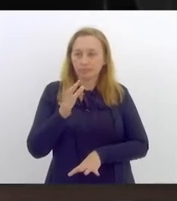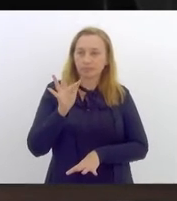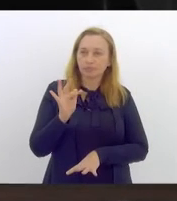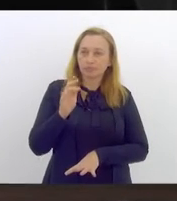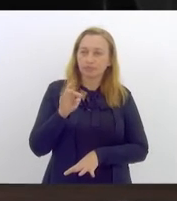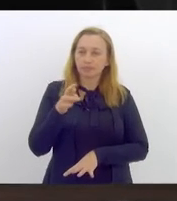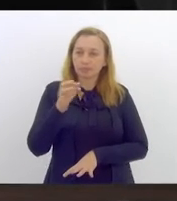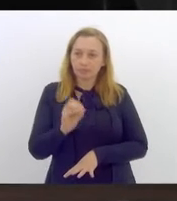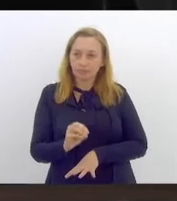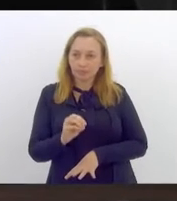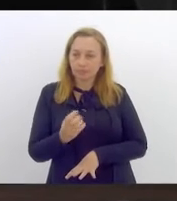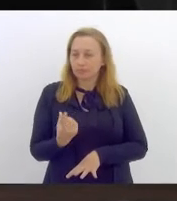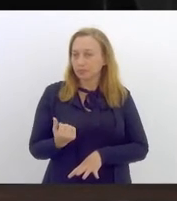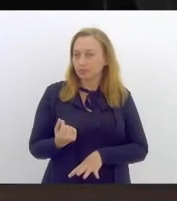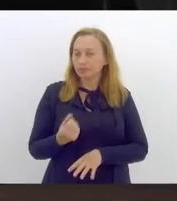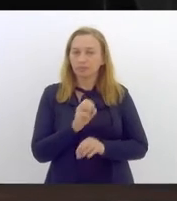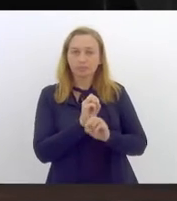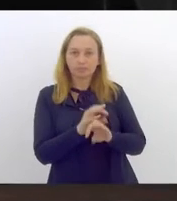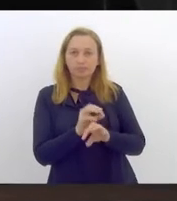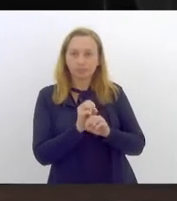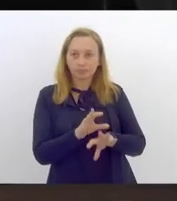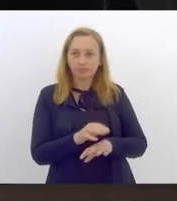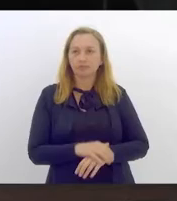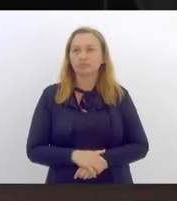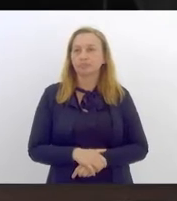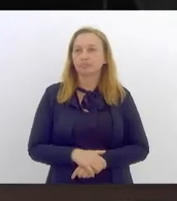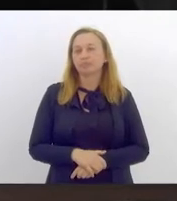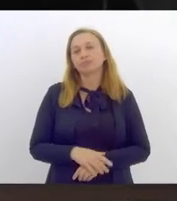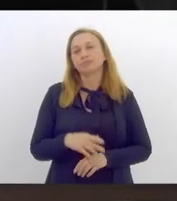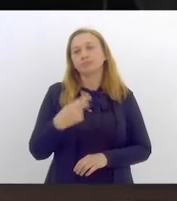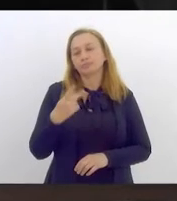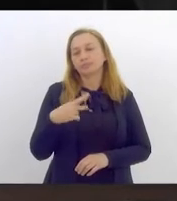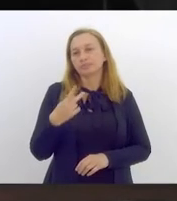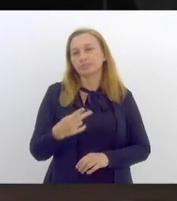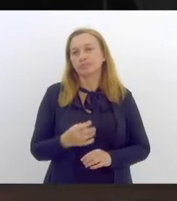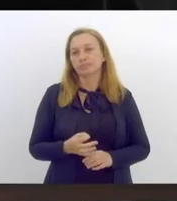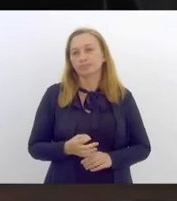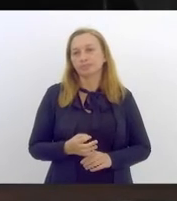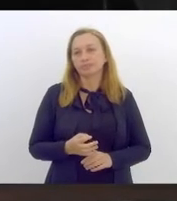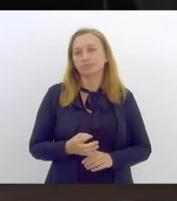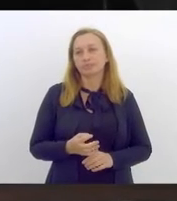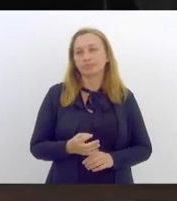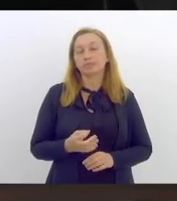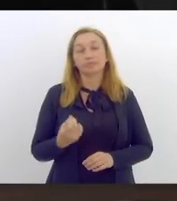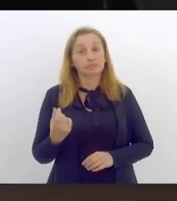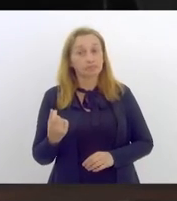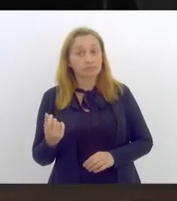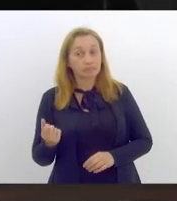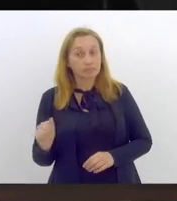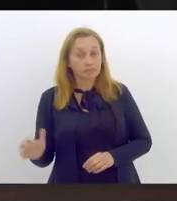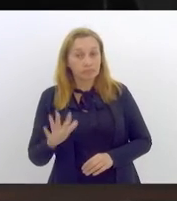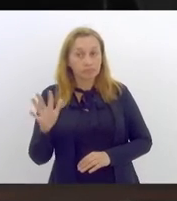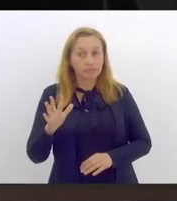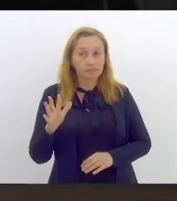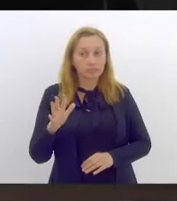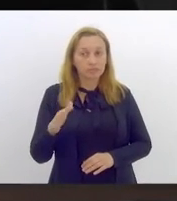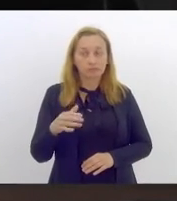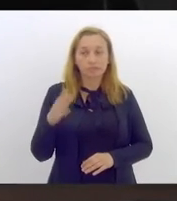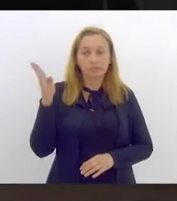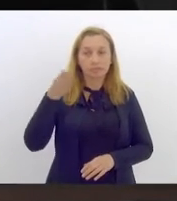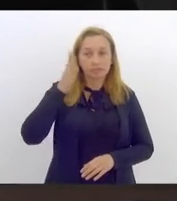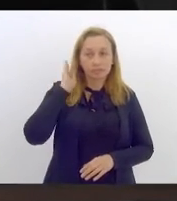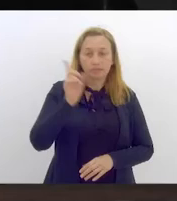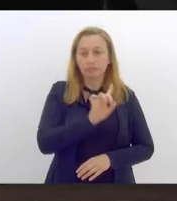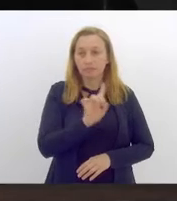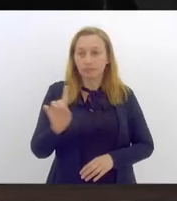quanto ao alto custo da educação e nos dizia que cara era a ignorância e não a educação.